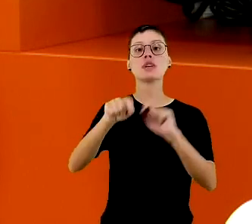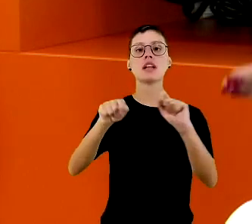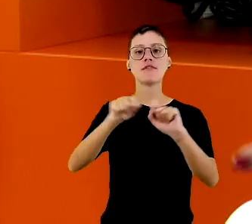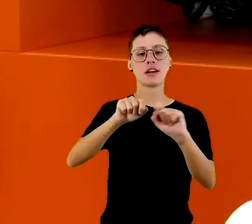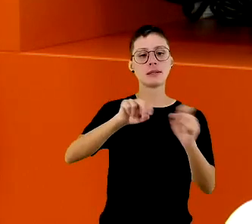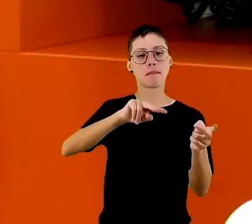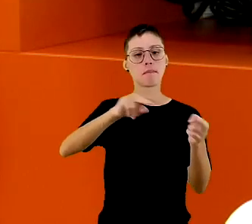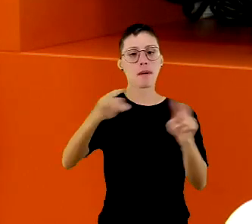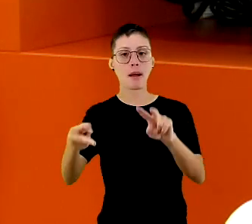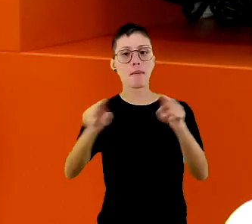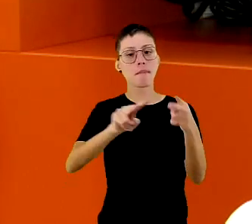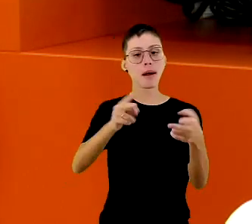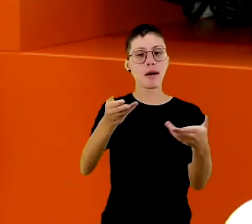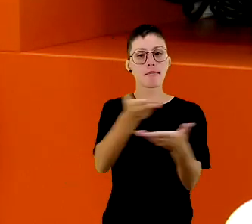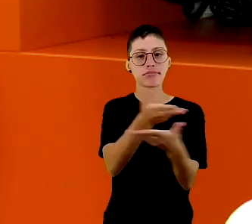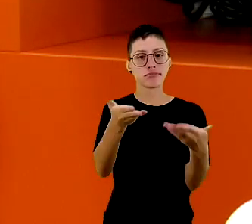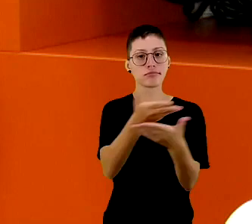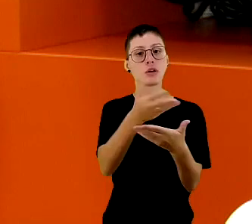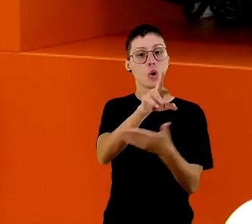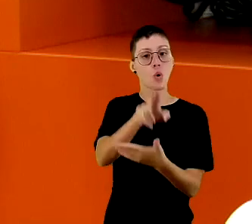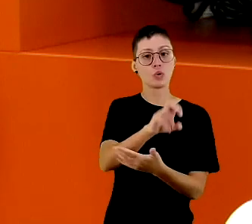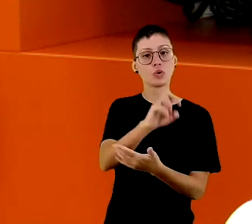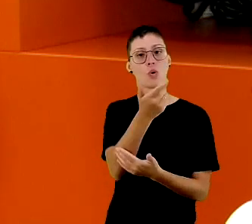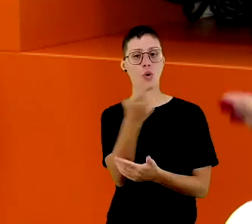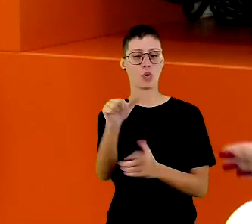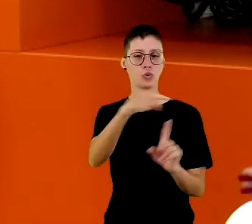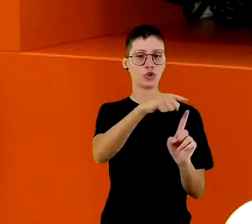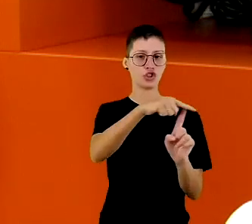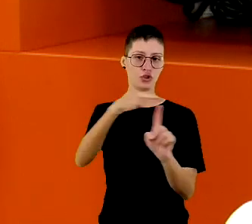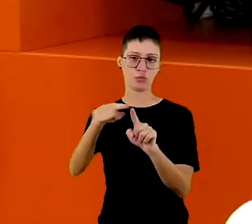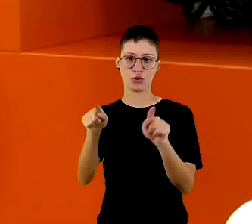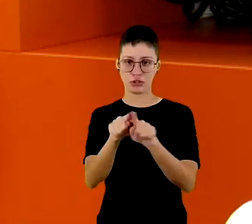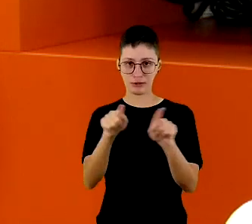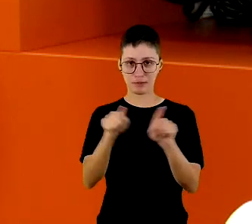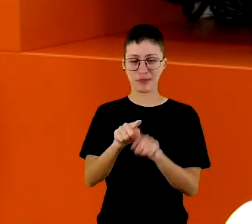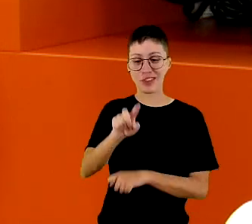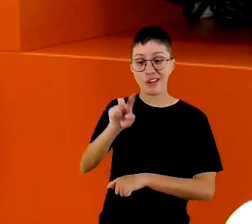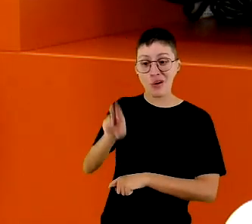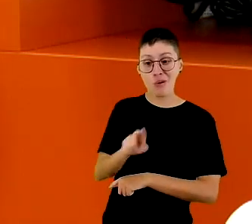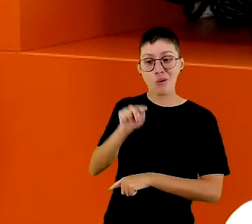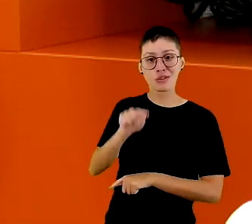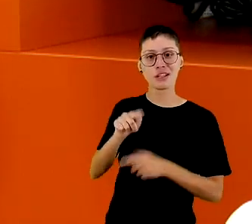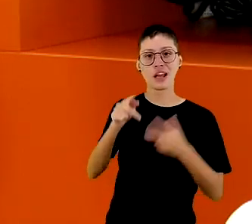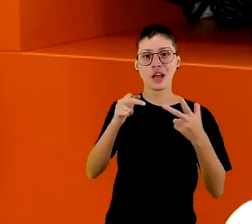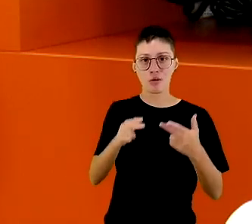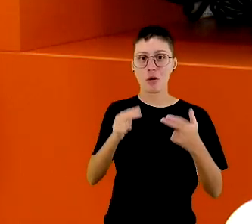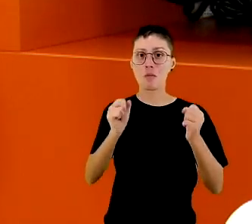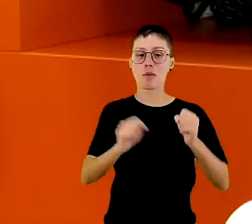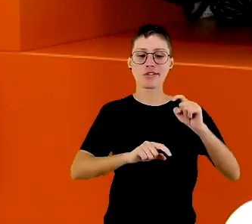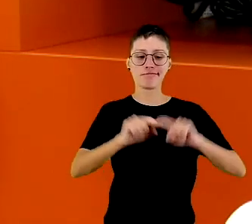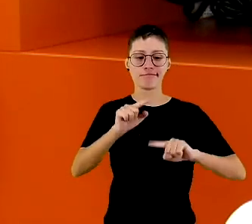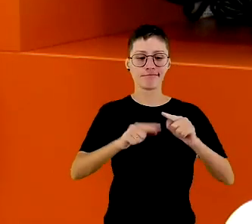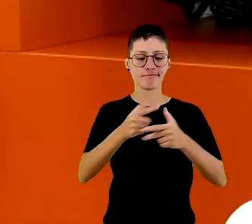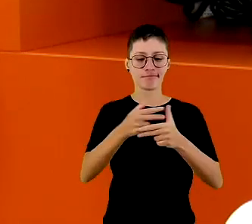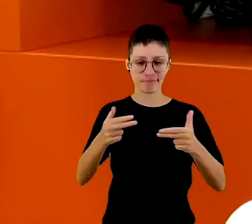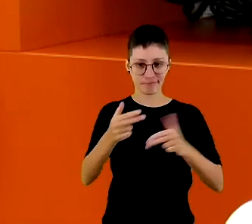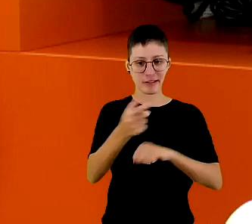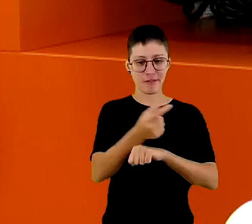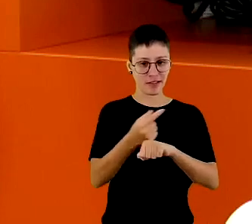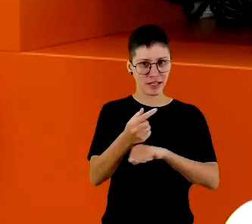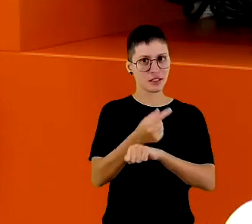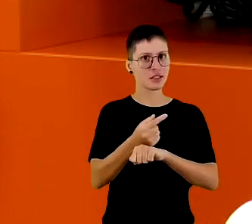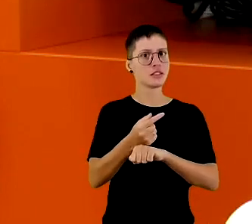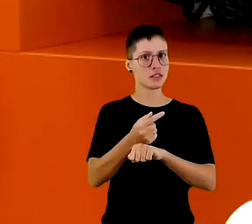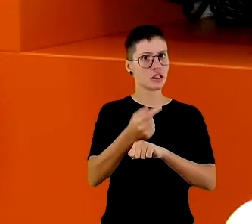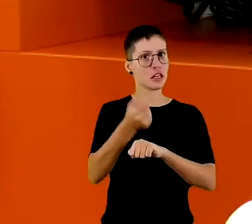financeiros quanto consumo, né? O consumo, tanto quanto serviço financeiro, dá um check-up